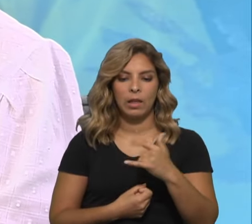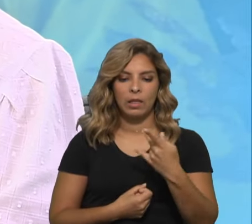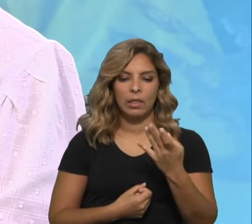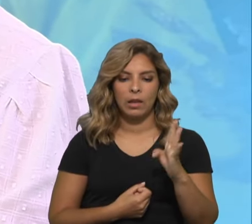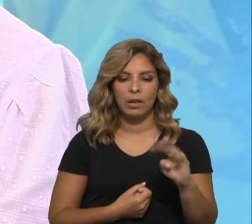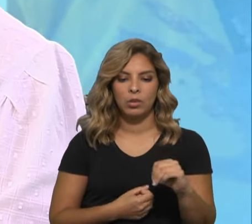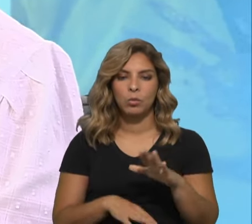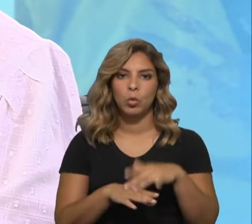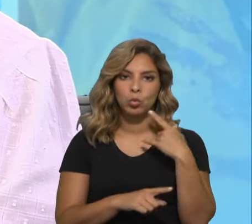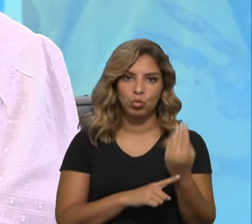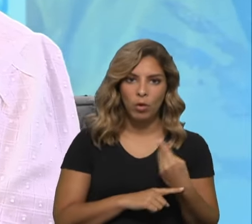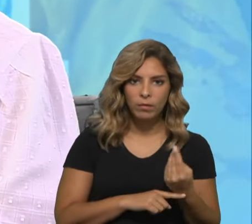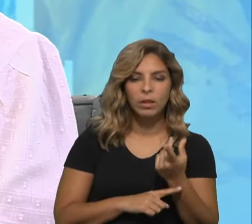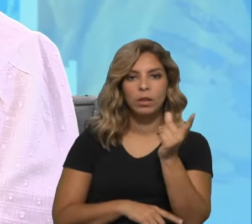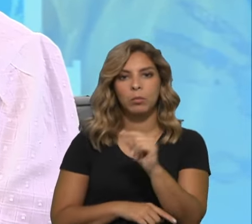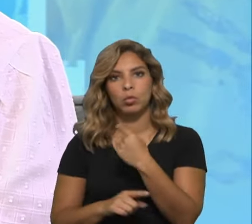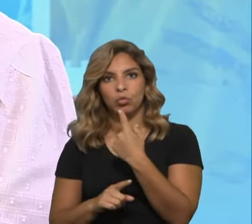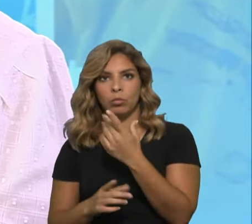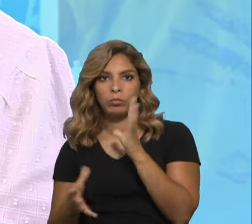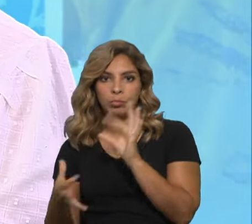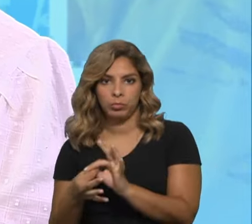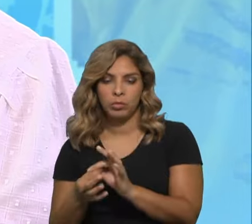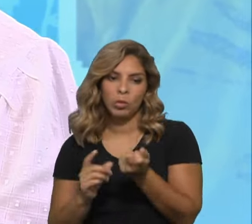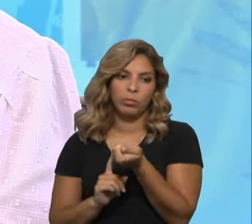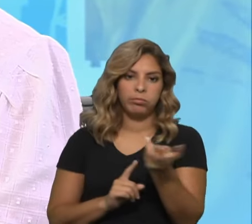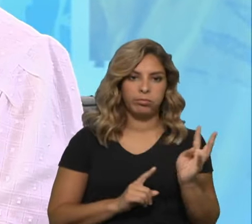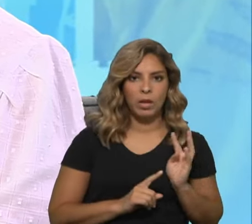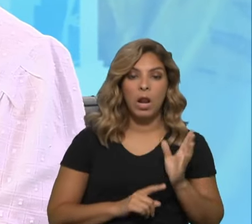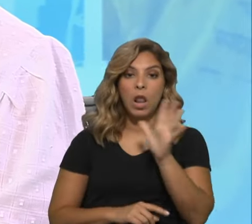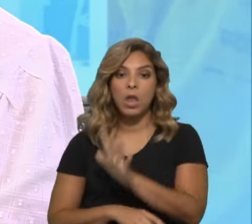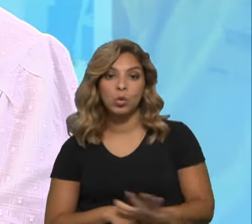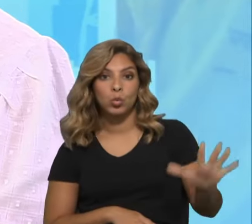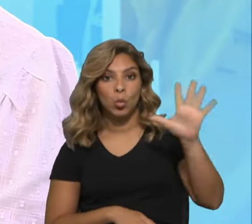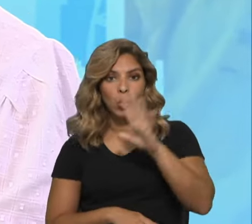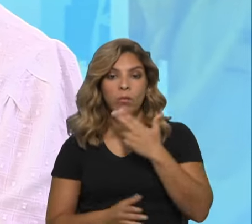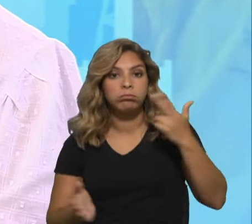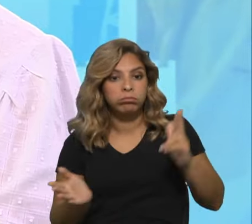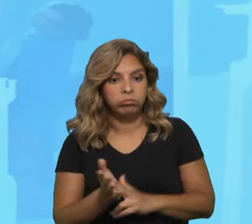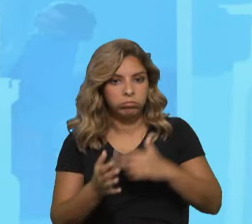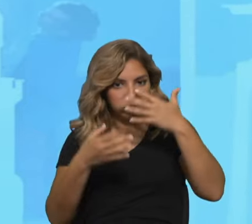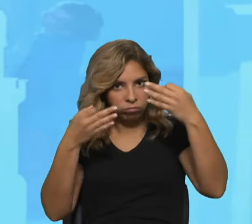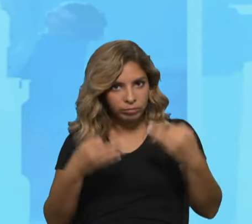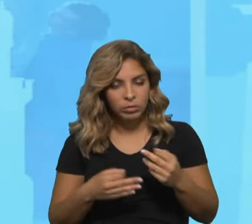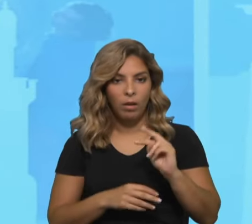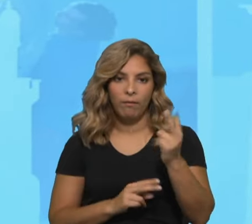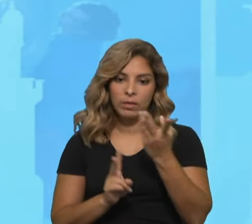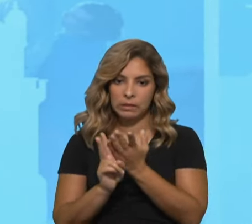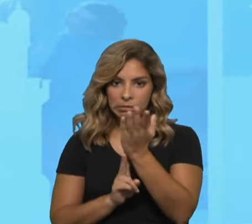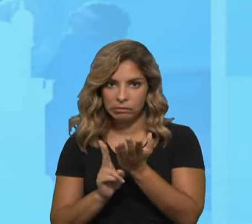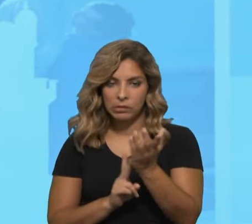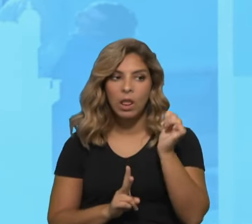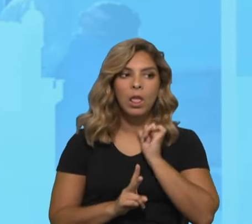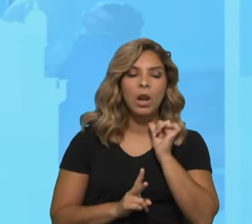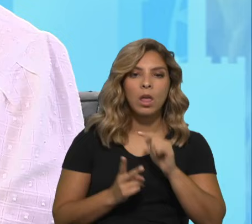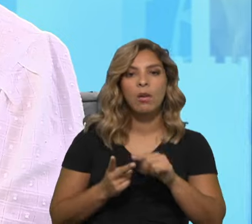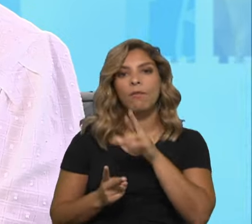jovens e do Cáritas jovem nós temos neste momento a nível nacional e oficialmente duas Cáritas jovens a Cáritas jovem de Leiria